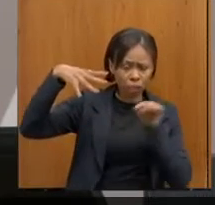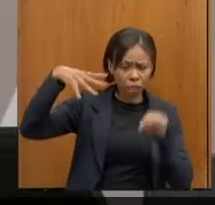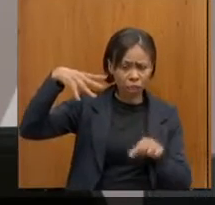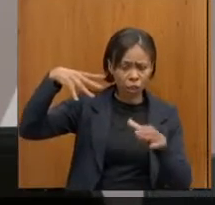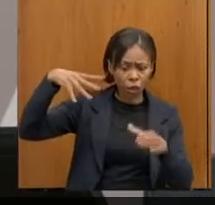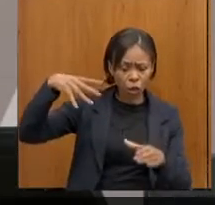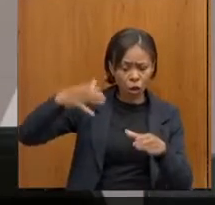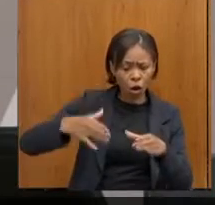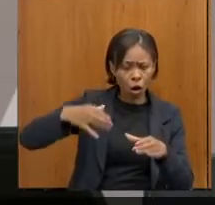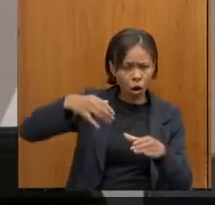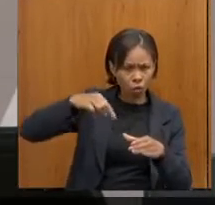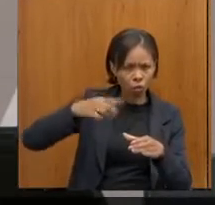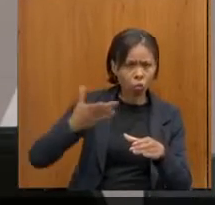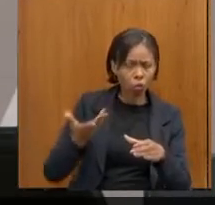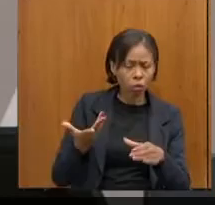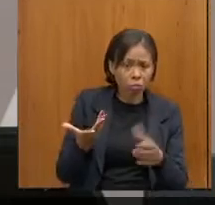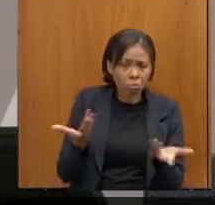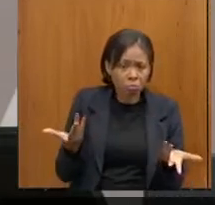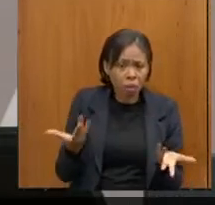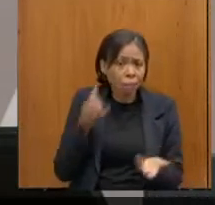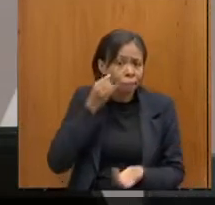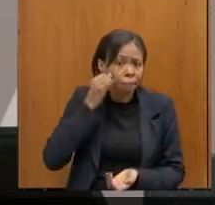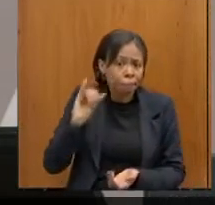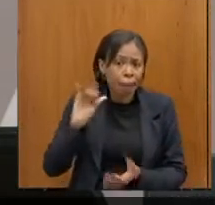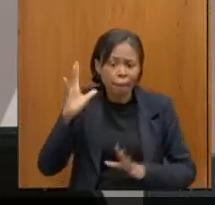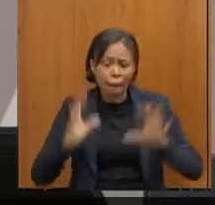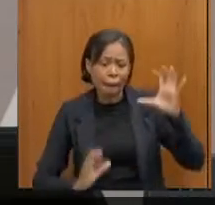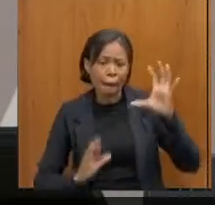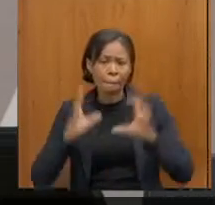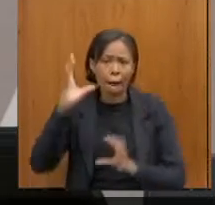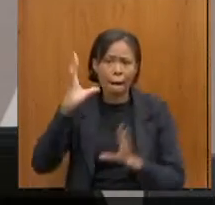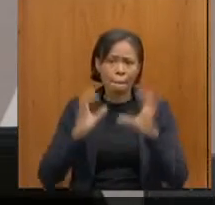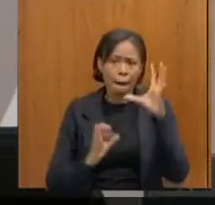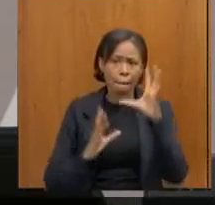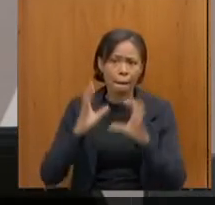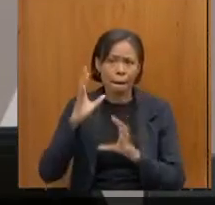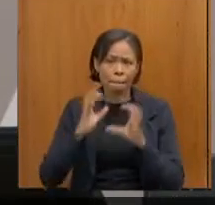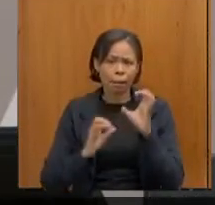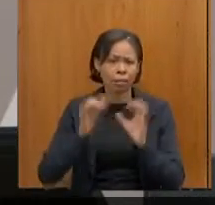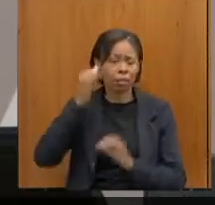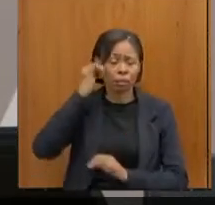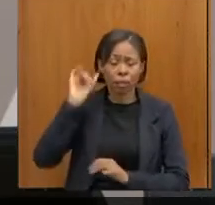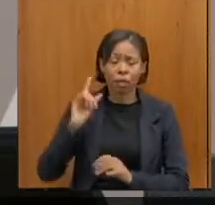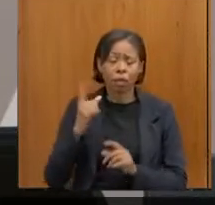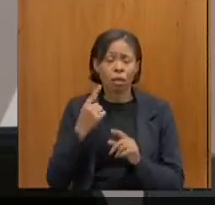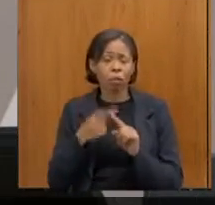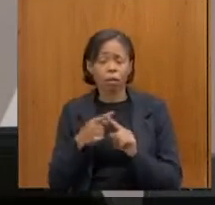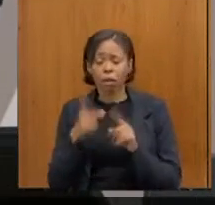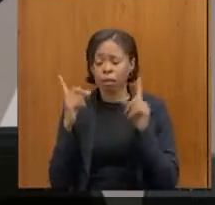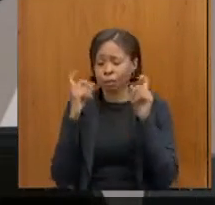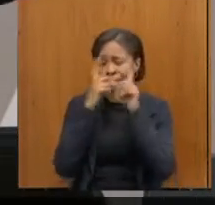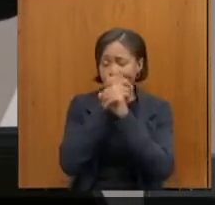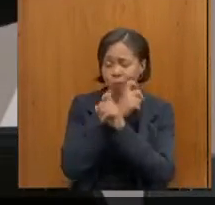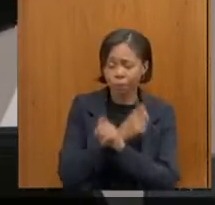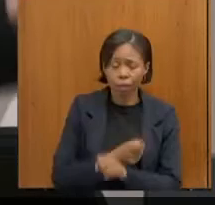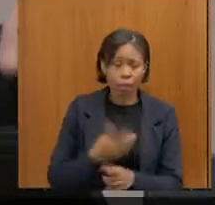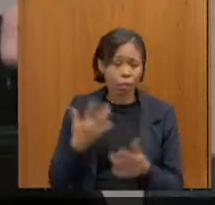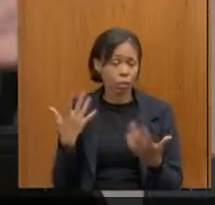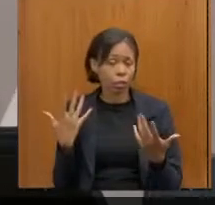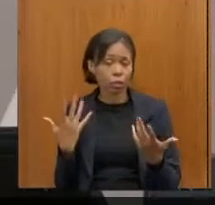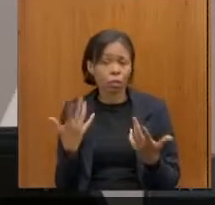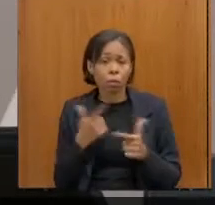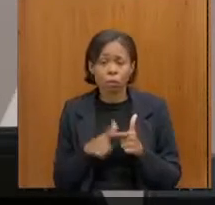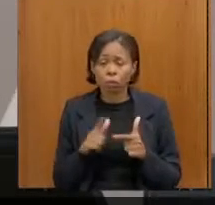para não ficar essa briga enorme de levar de dificuldade e aí tem que levar um